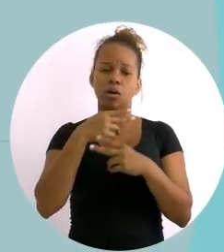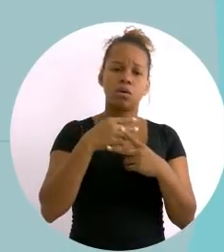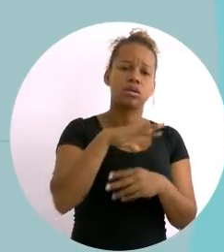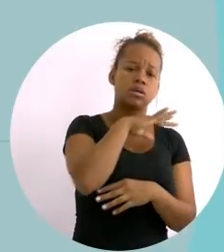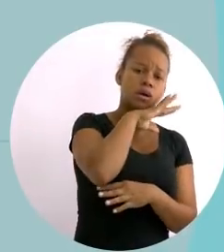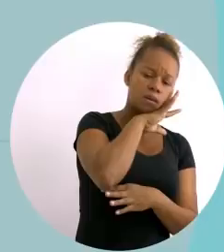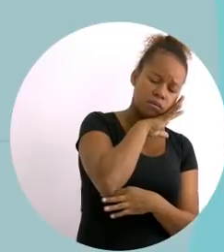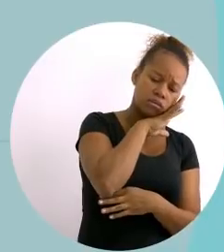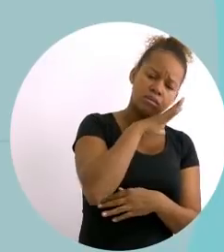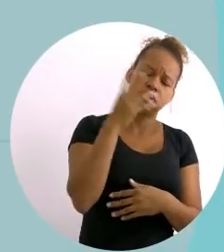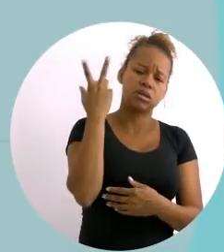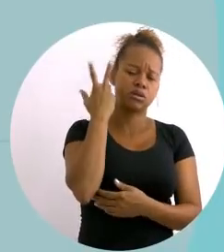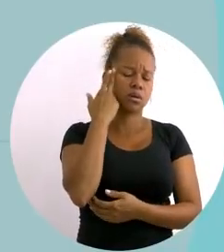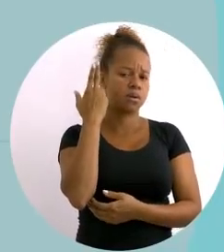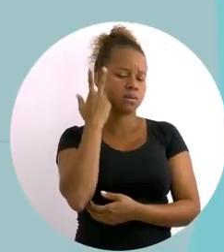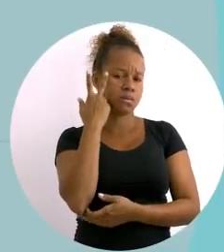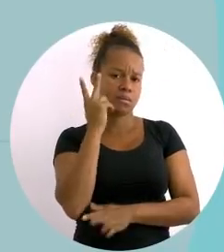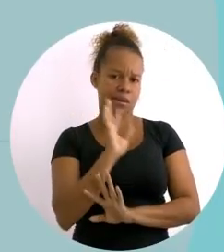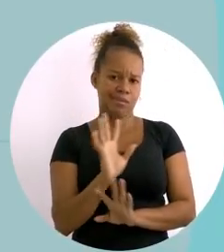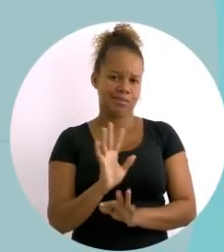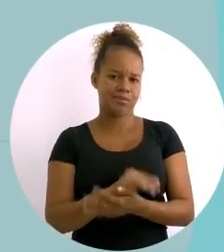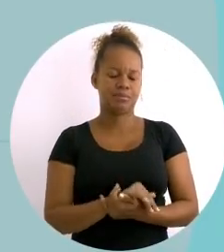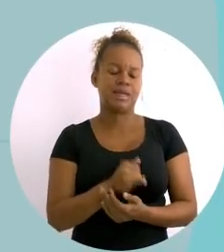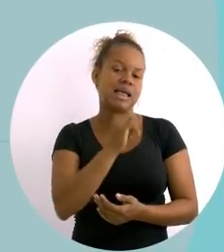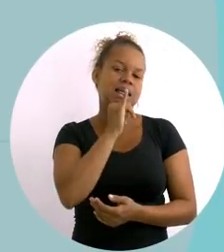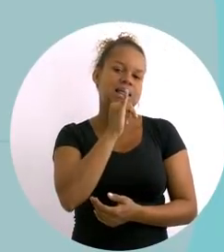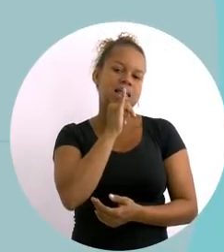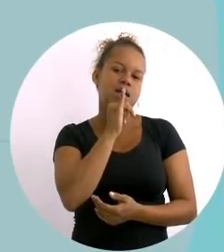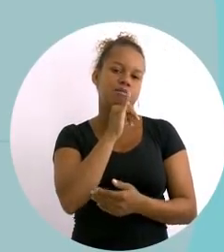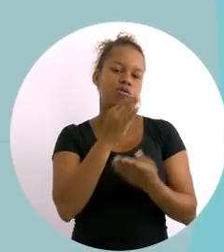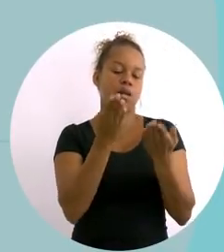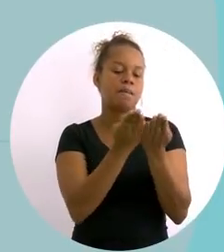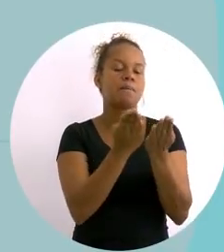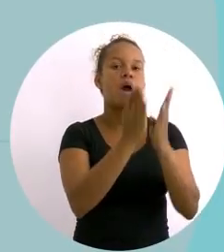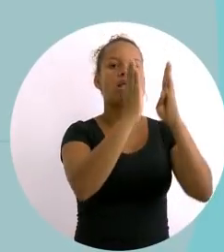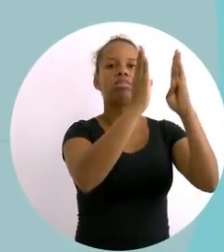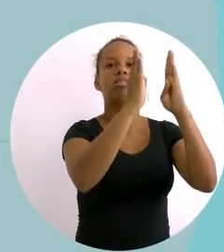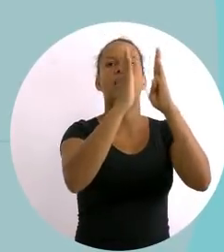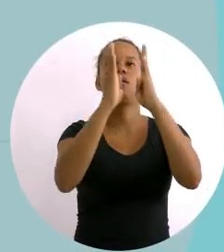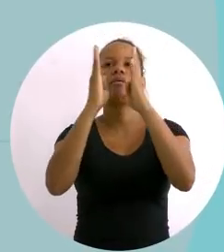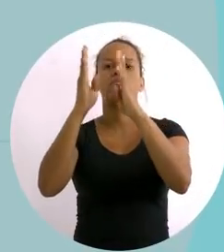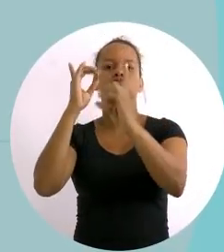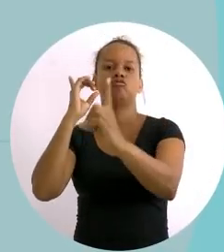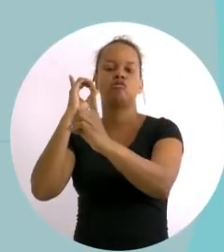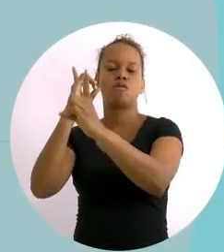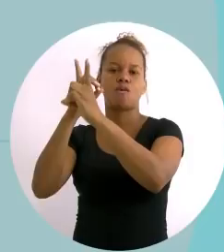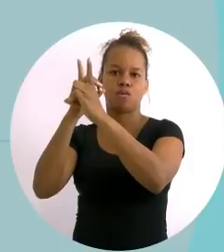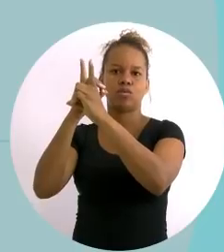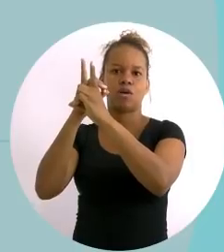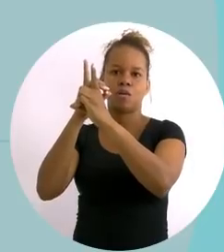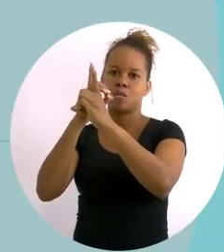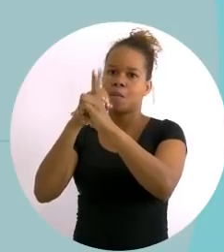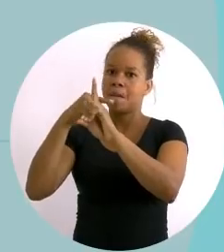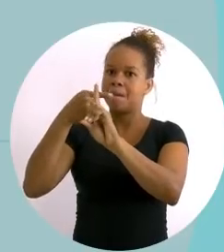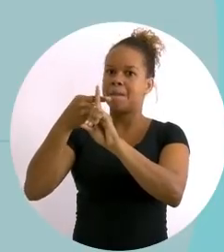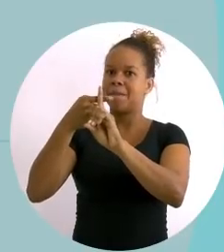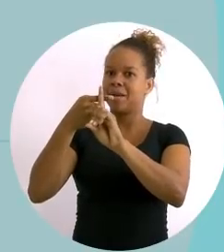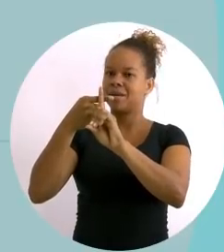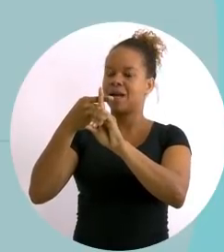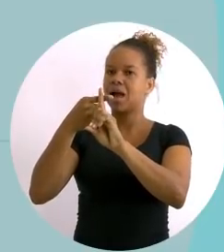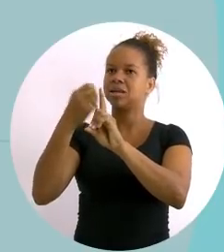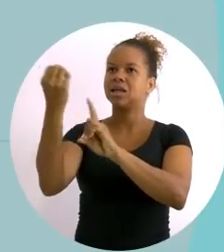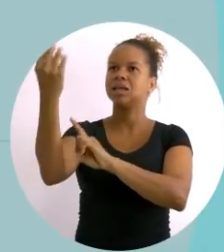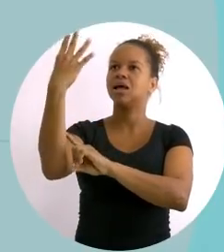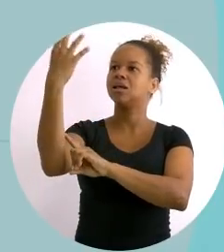Isso faz parte do diagnóstico. Por exemplo, numa biblioteca, nós podemos encontrar como aspecto positivo a